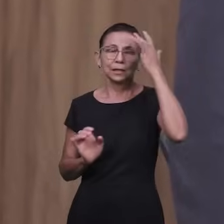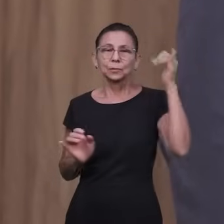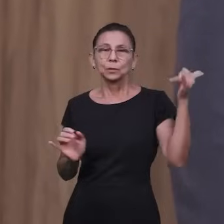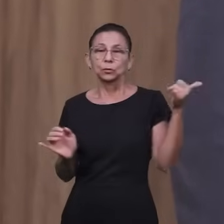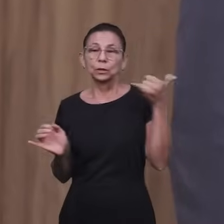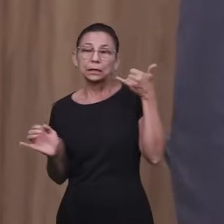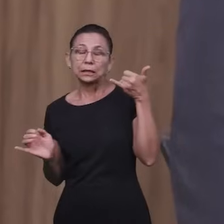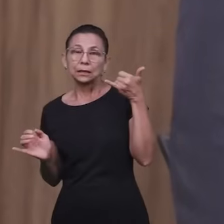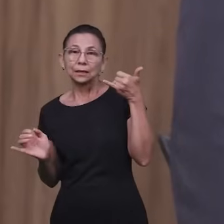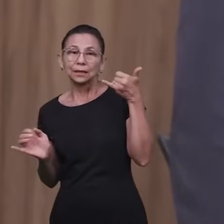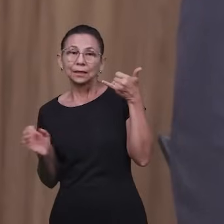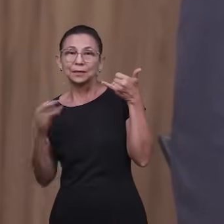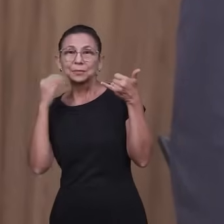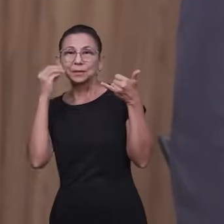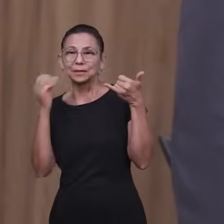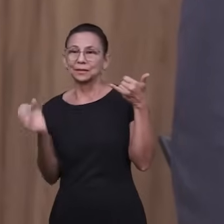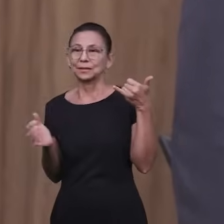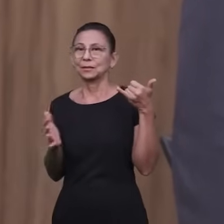é uma experiência lá no começo,